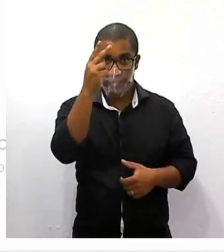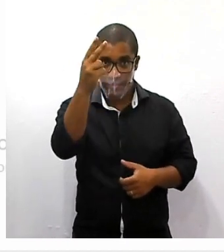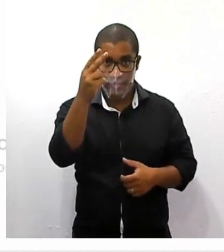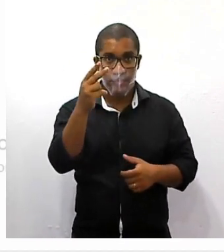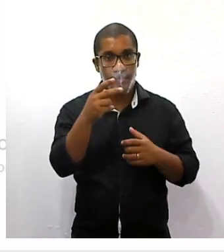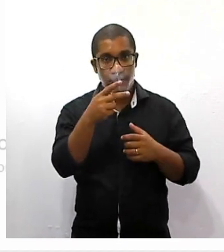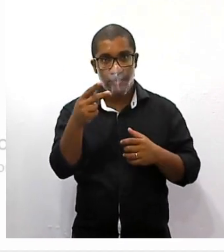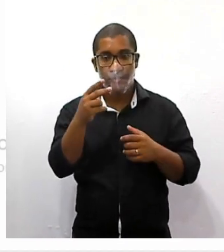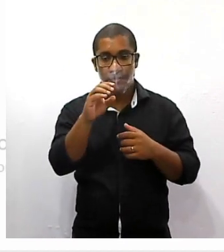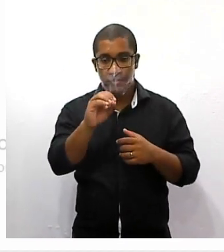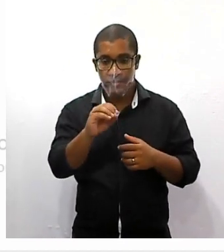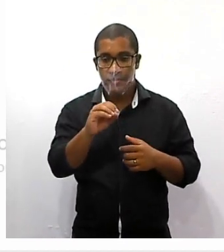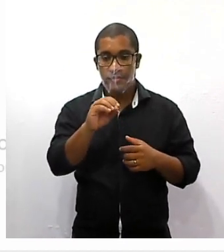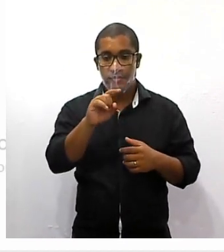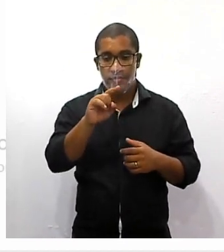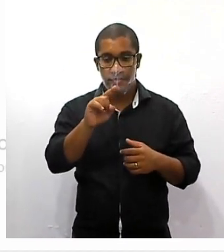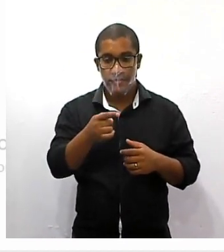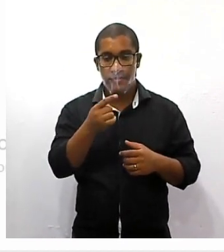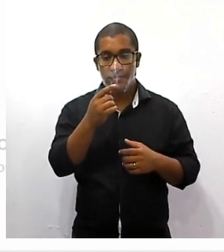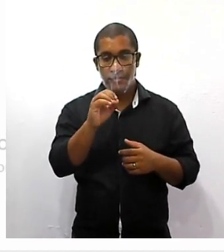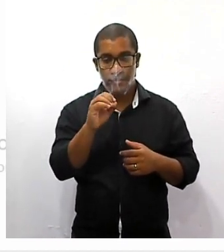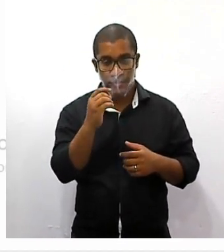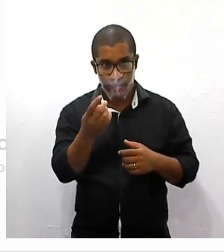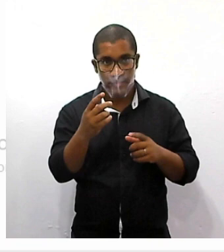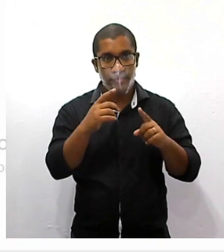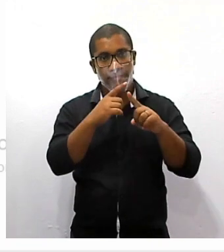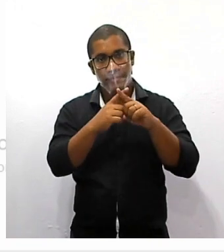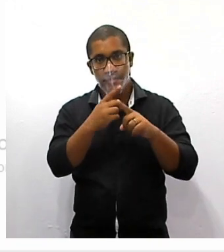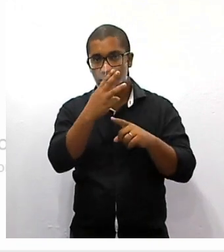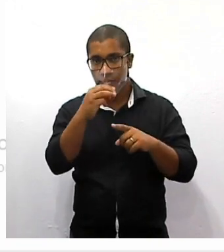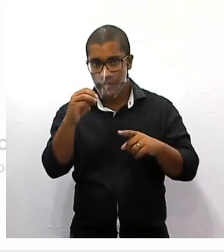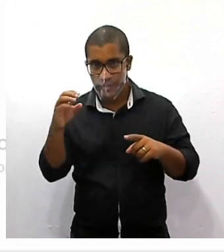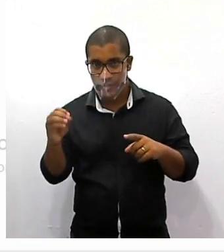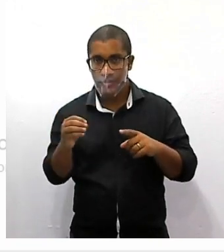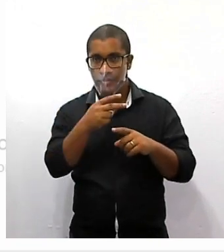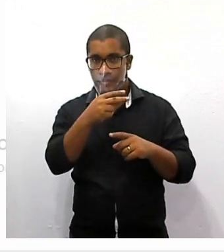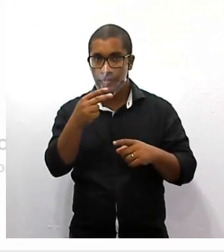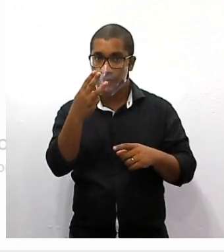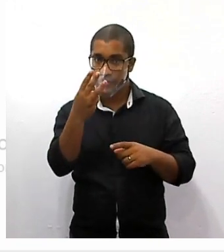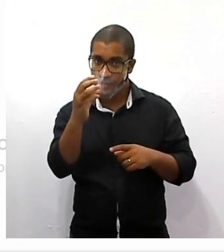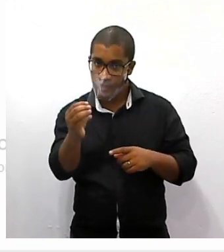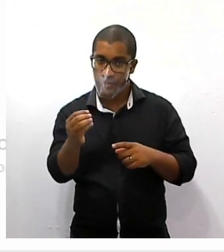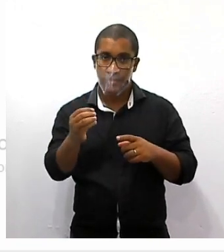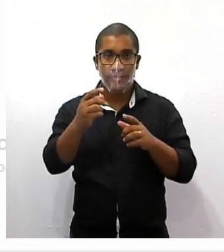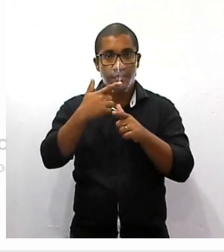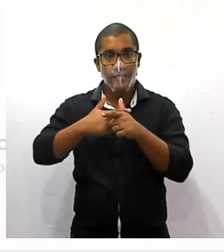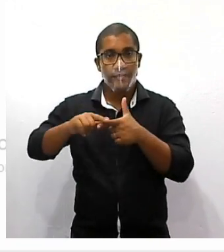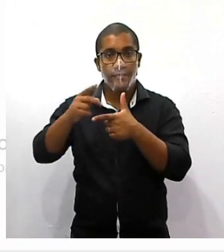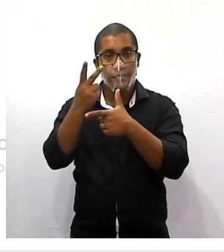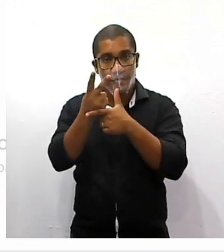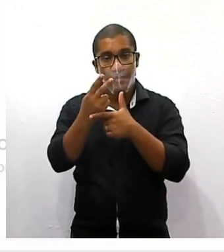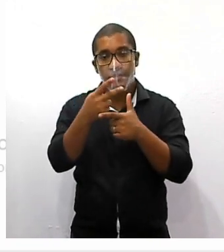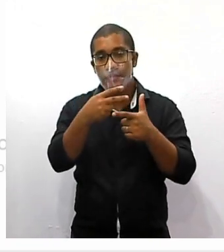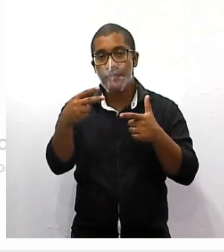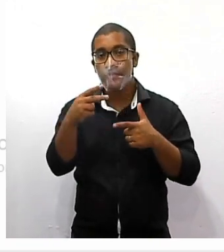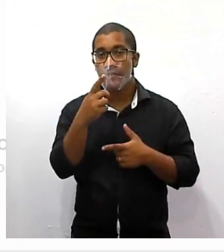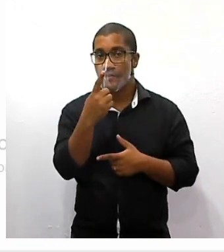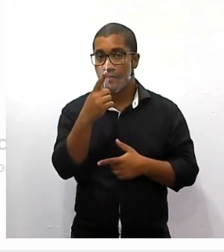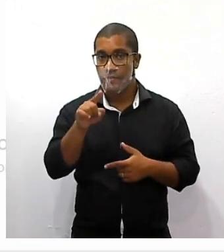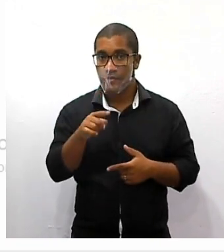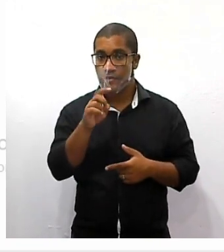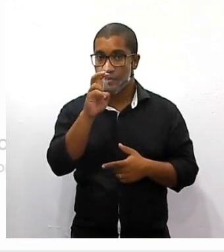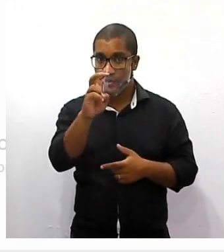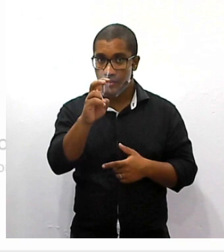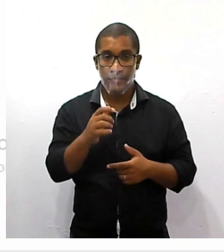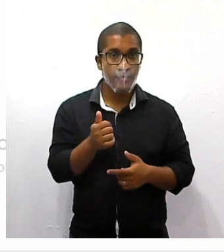0,01, multiplicado por 300 dá 3, dividido por 2 dá 1,5. 10